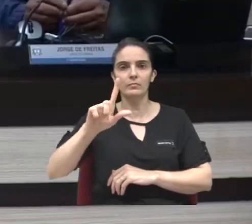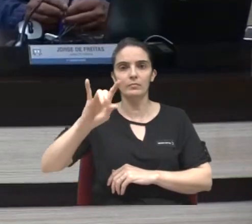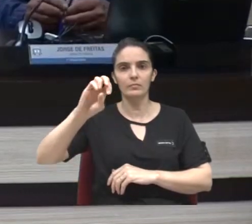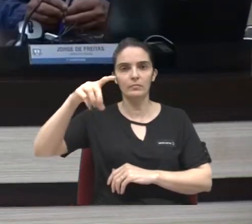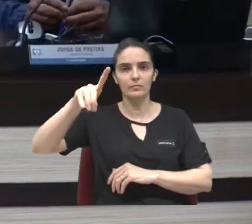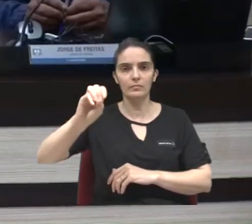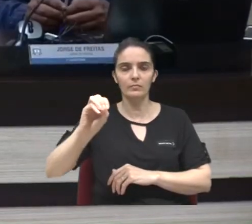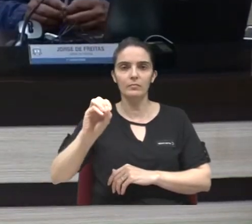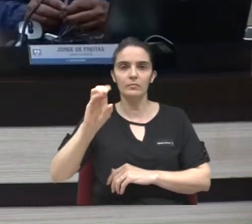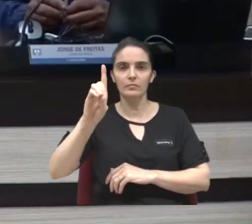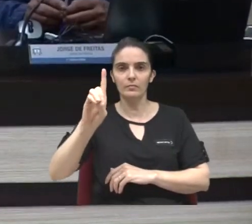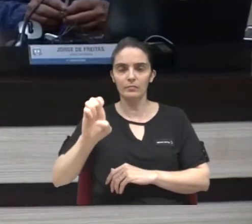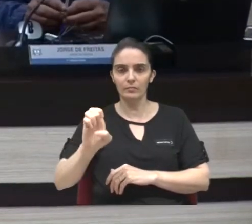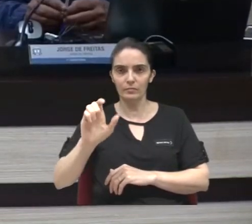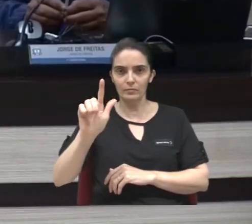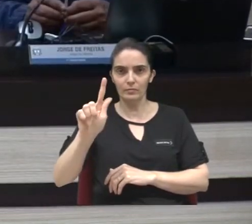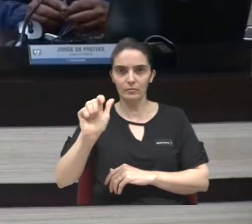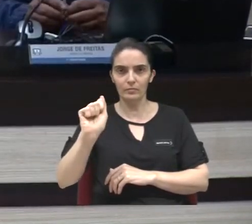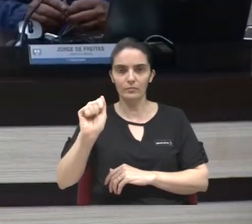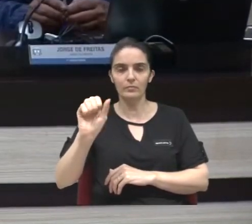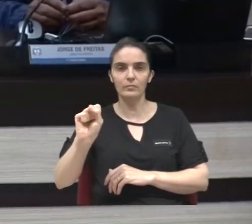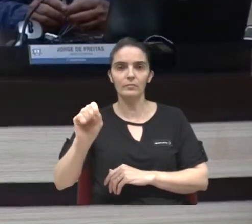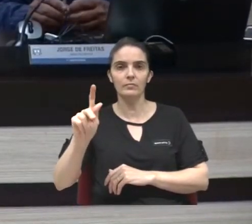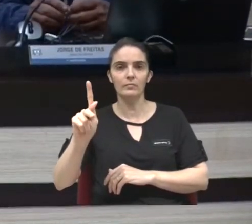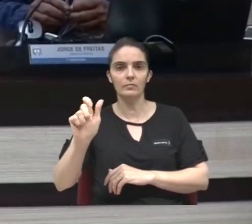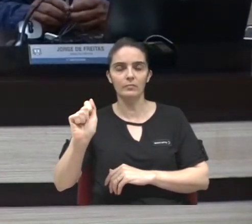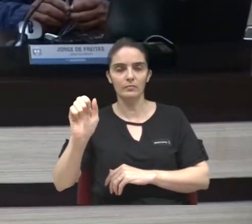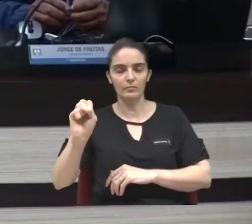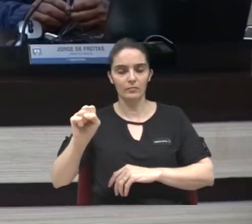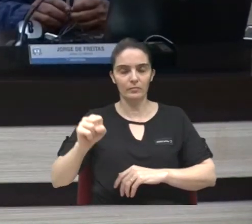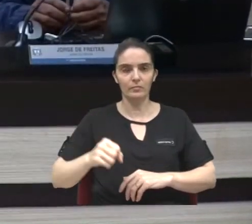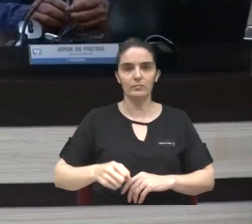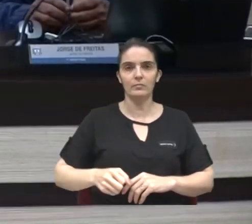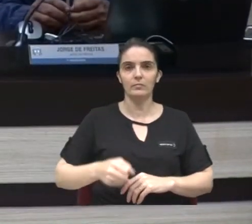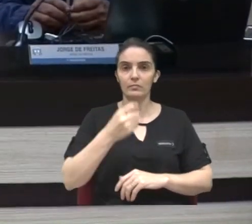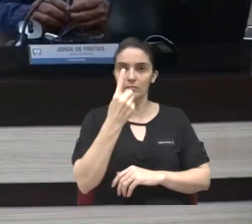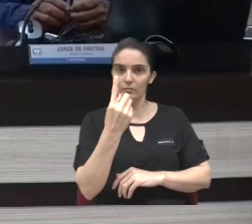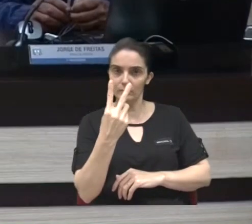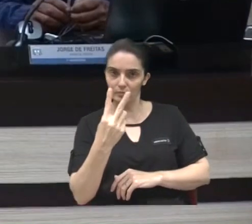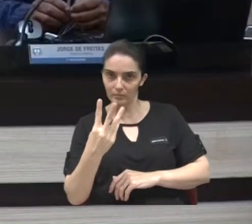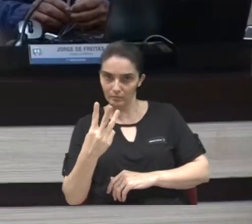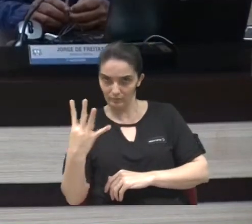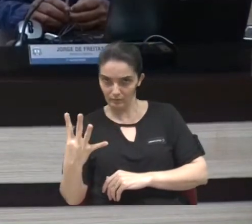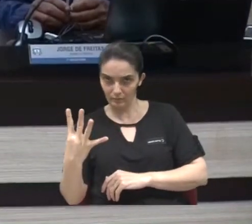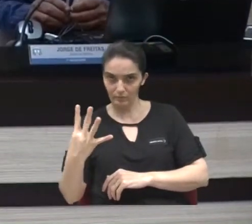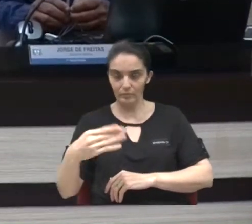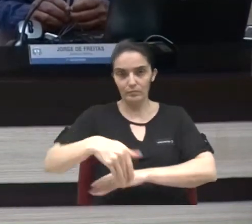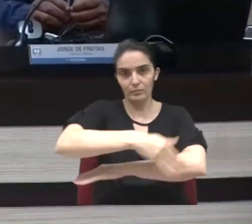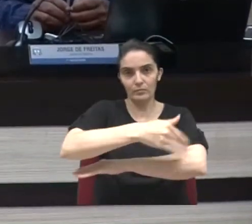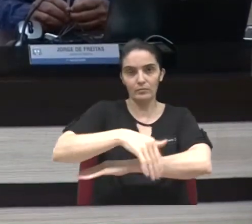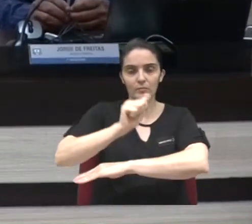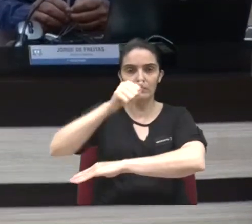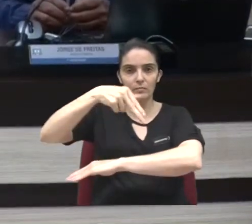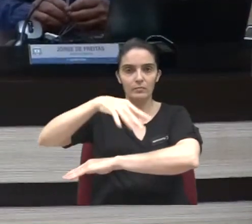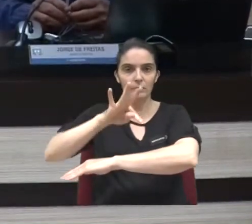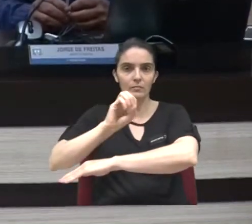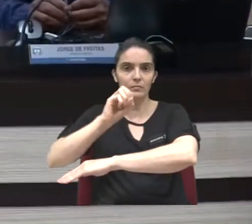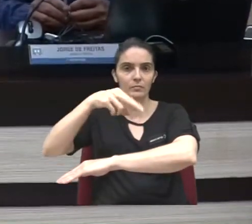Área Verde 1, 2, 3 e 4, mais a APP, na Rua Antônio Sintra, inscrição